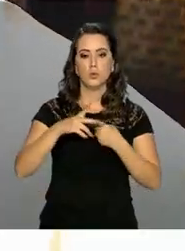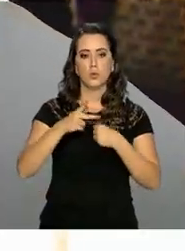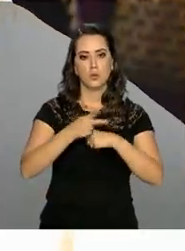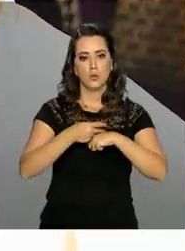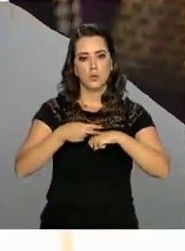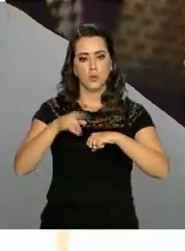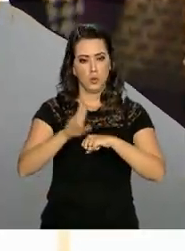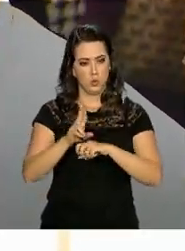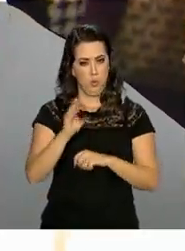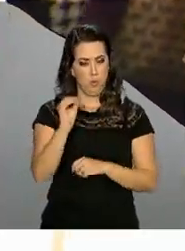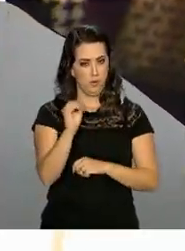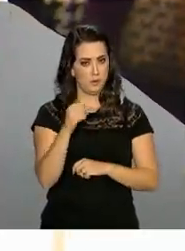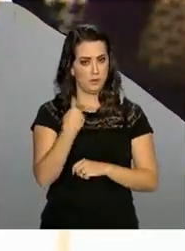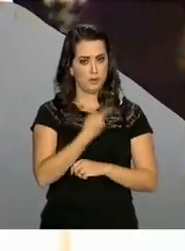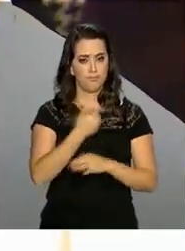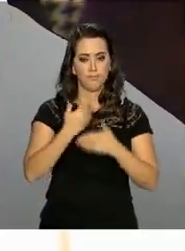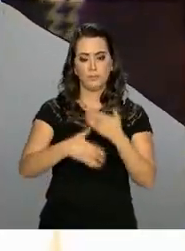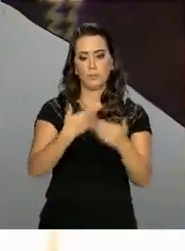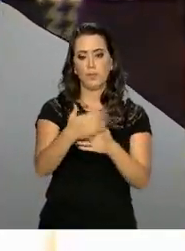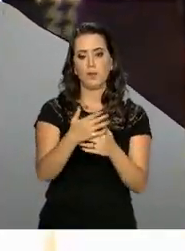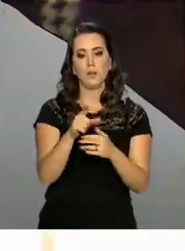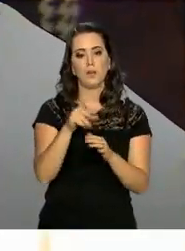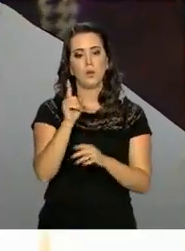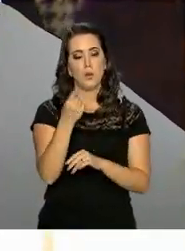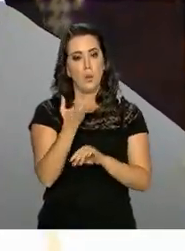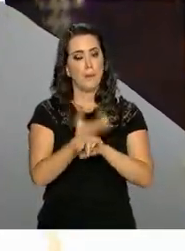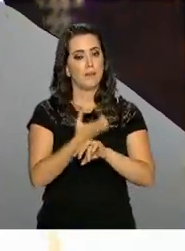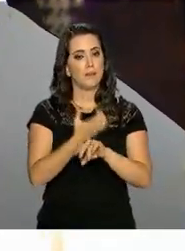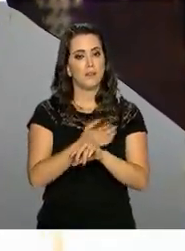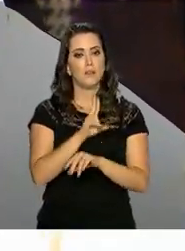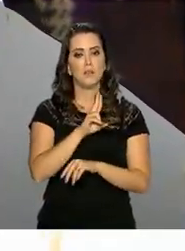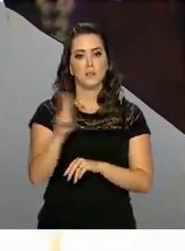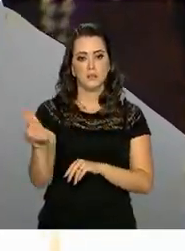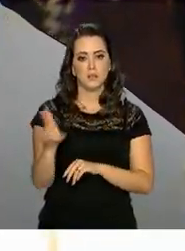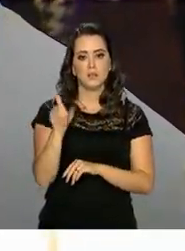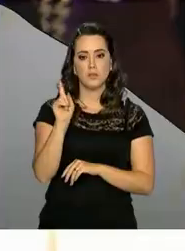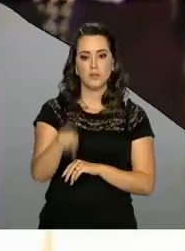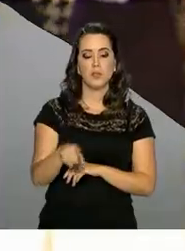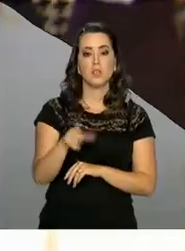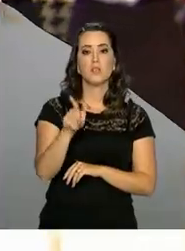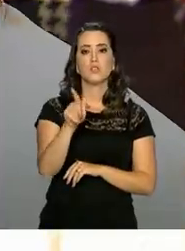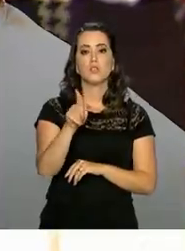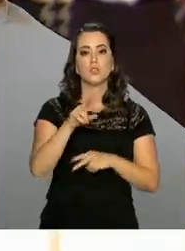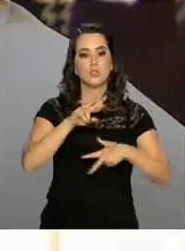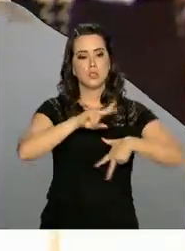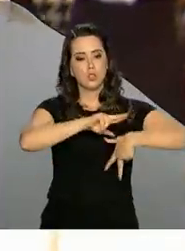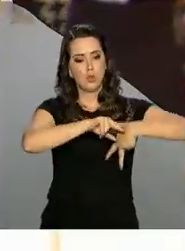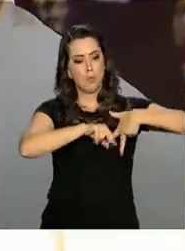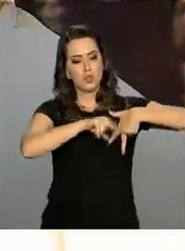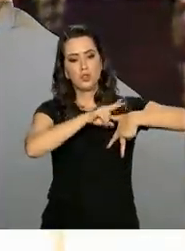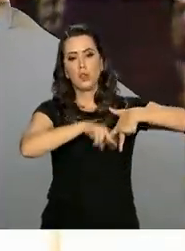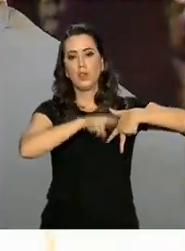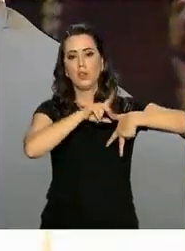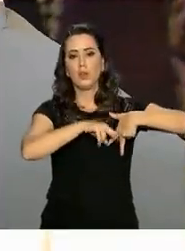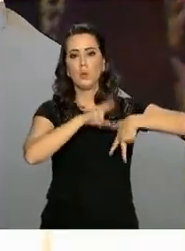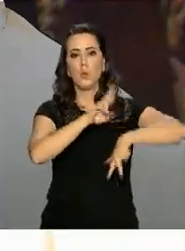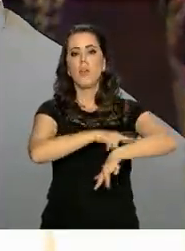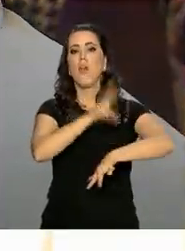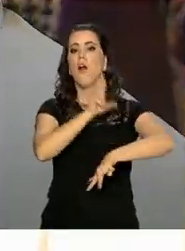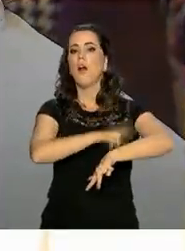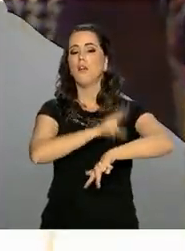pós-graduação, desenvolvo uma disciplina que se chama Gênero e Etnia e tendo a honra de